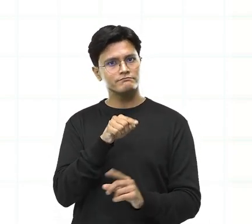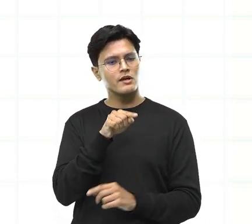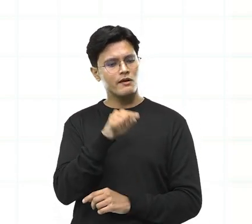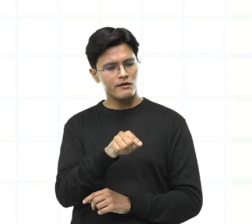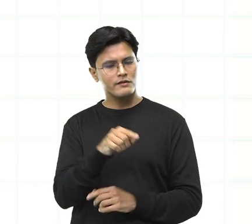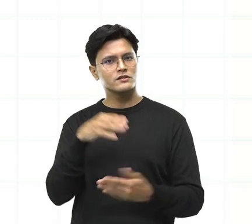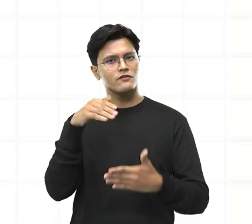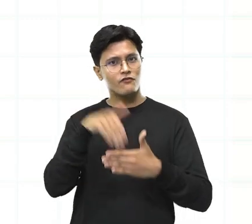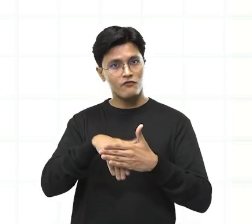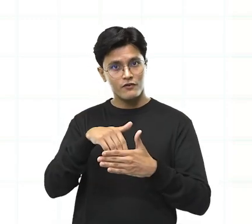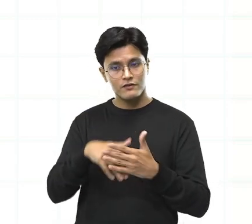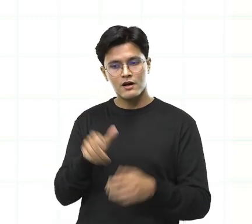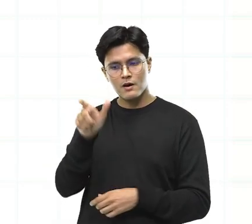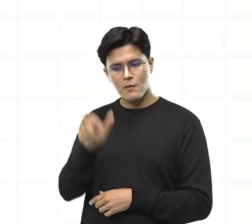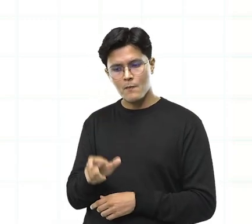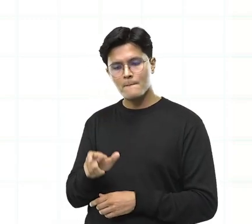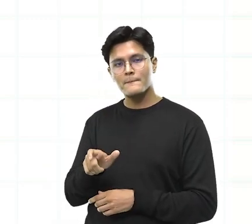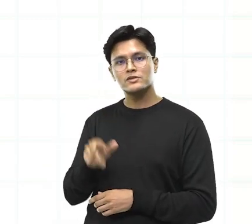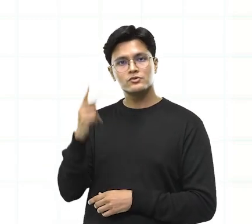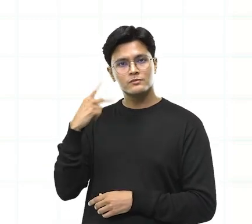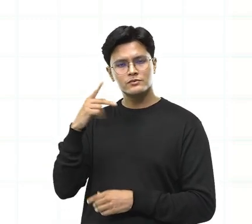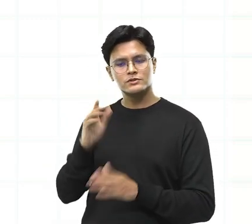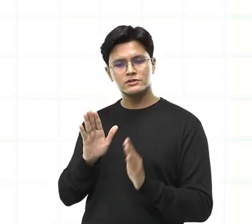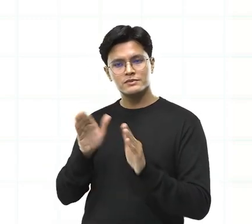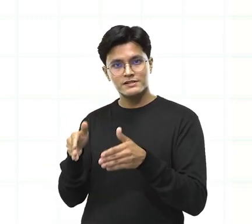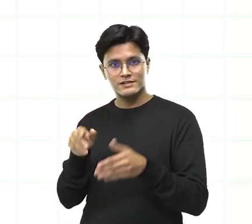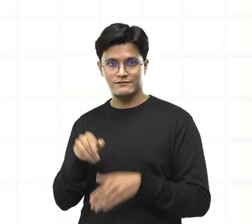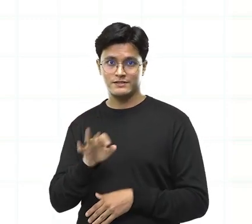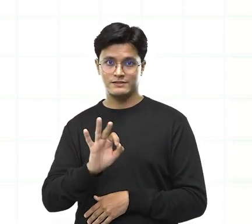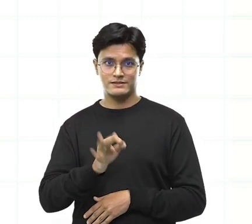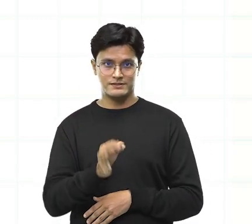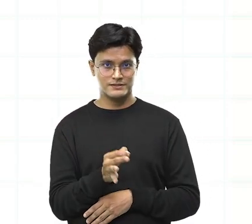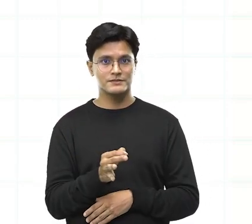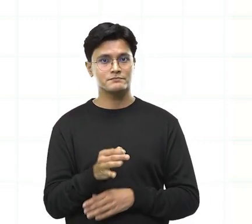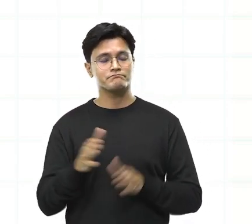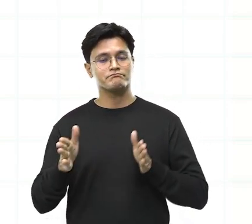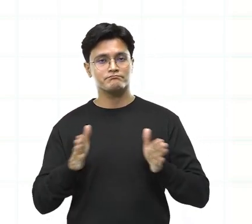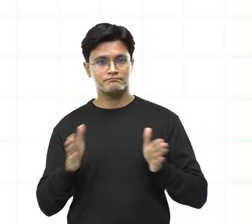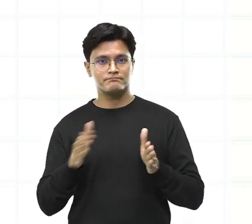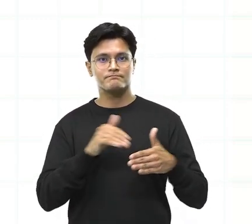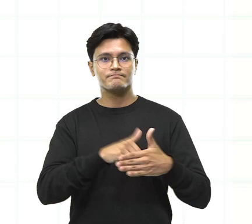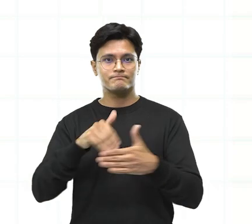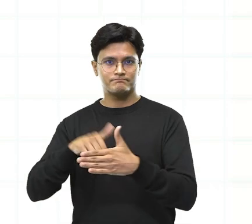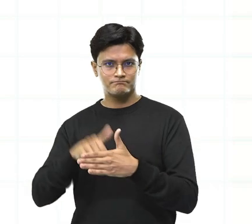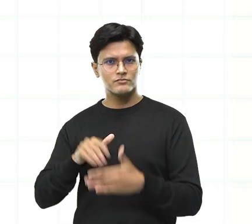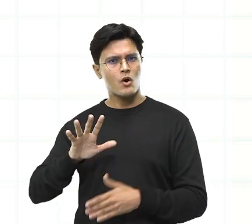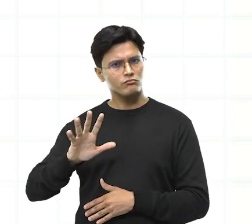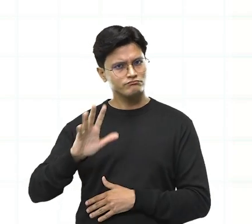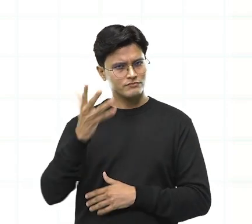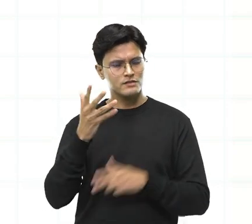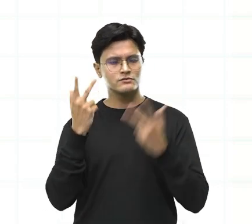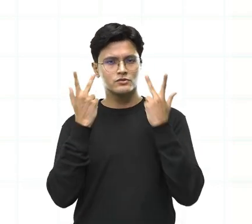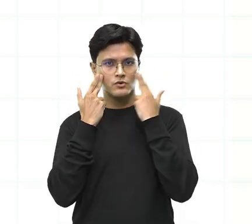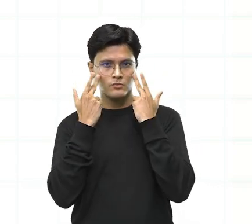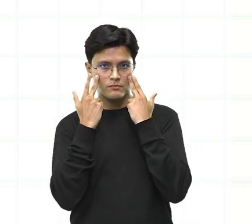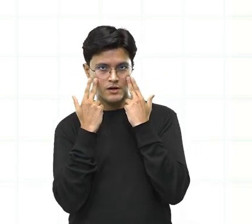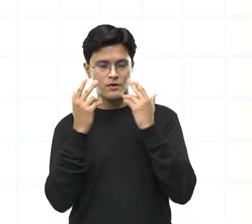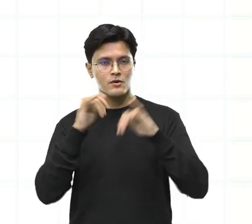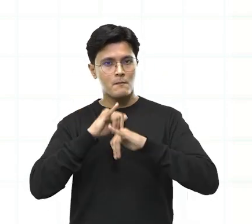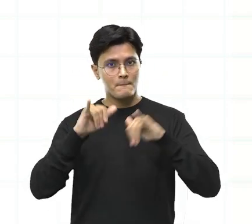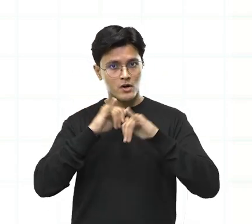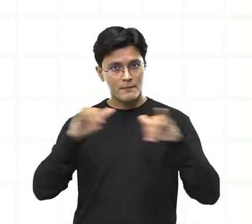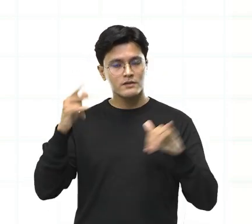determinado candidato, ali seja prefeito, seja vereador, seja deputado, enfim. Em época de eleição acontece muito, né? Com as nossas